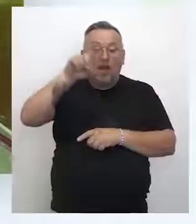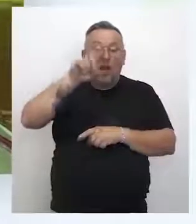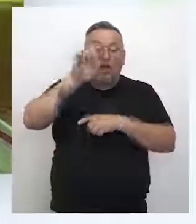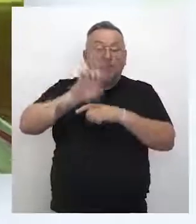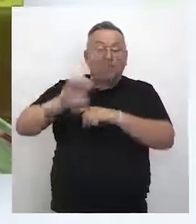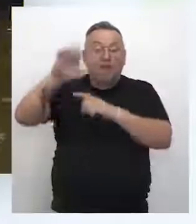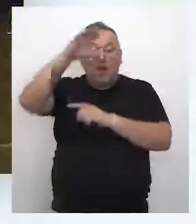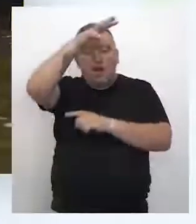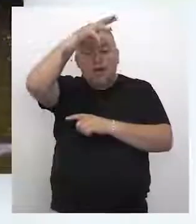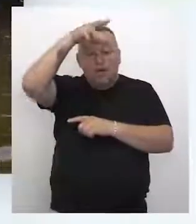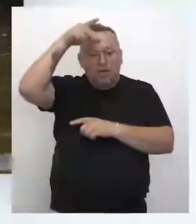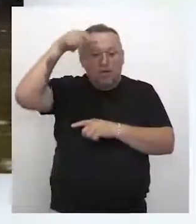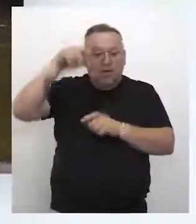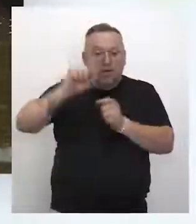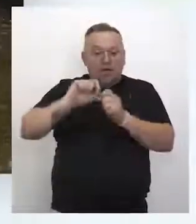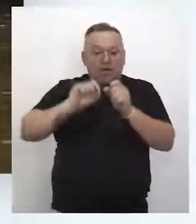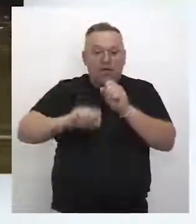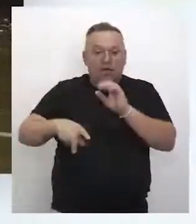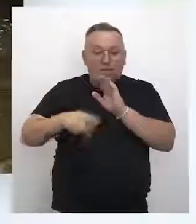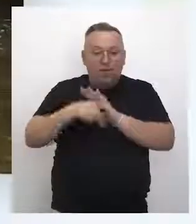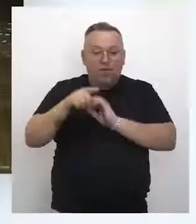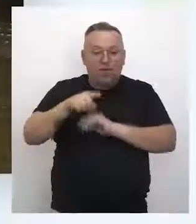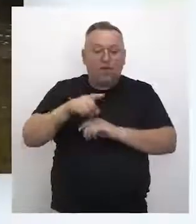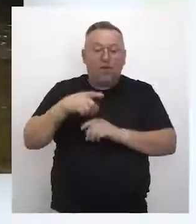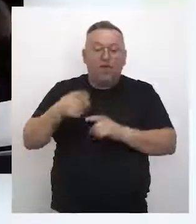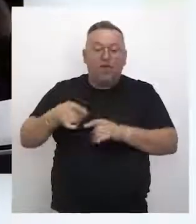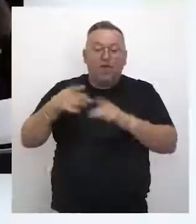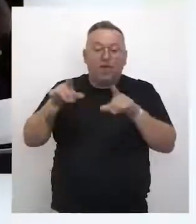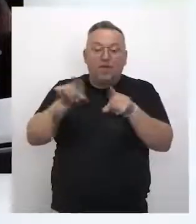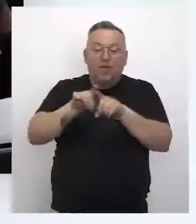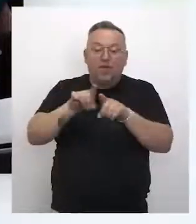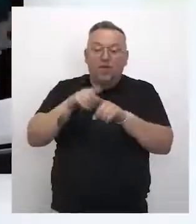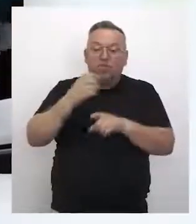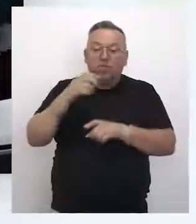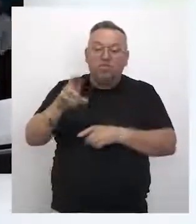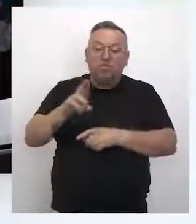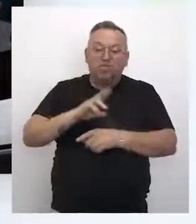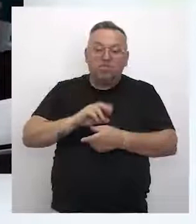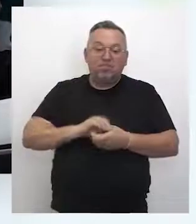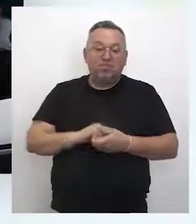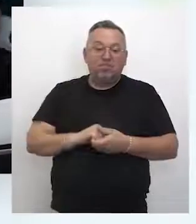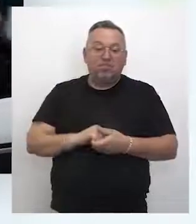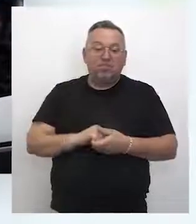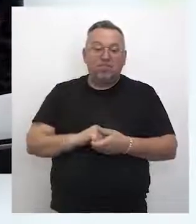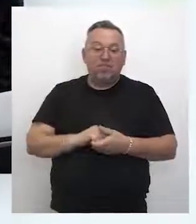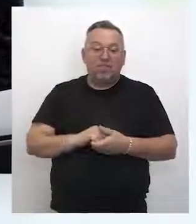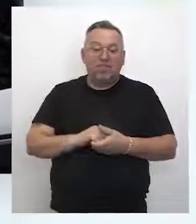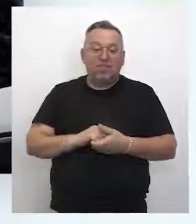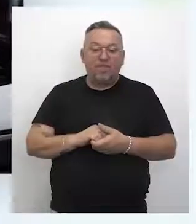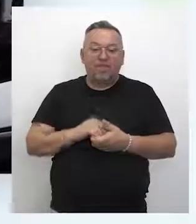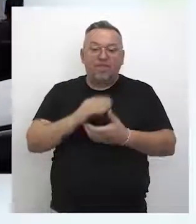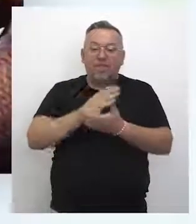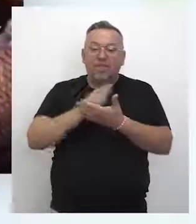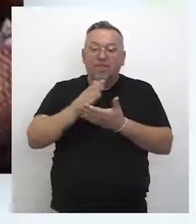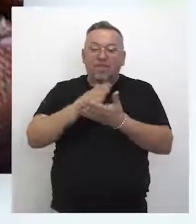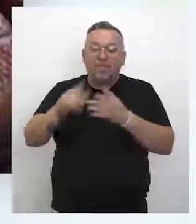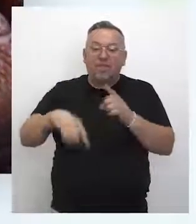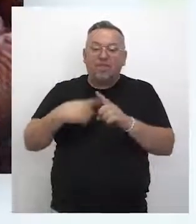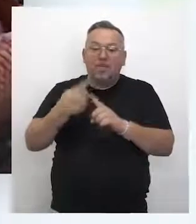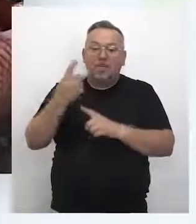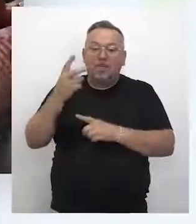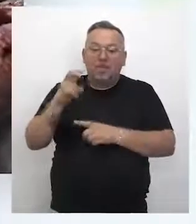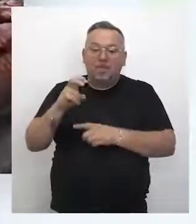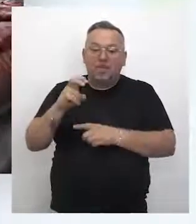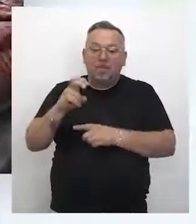fazem pesca de manejo da espécie e têm tido bons resultados. O manejo, iniciado há mais de 15 anos